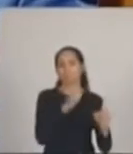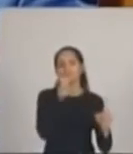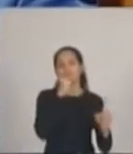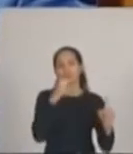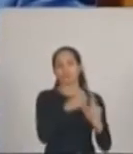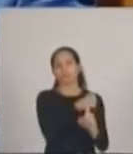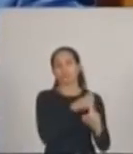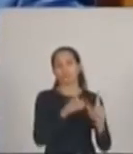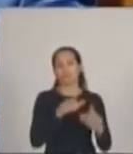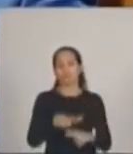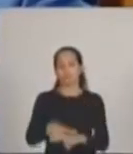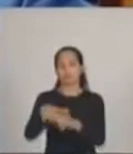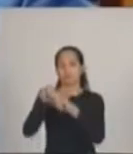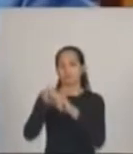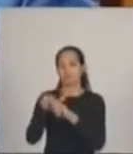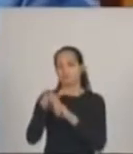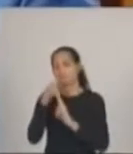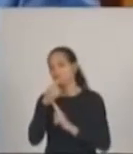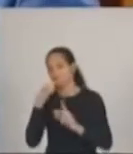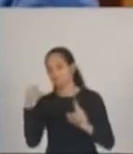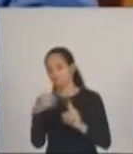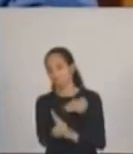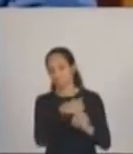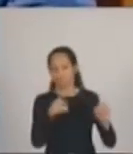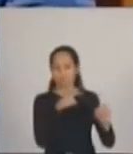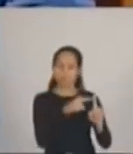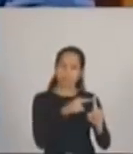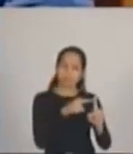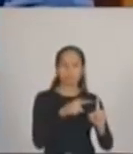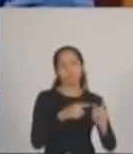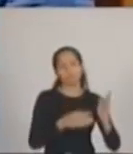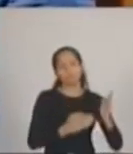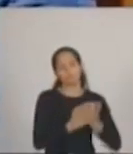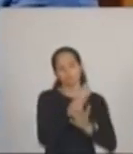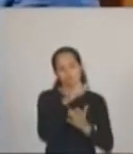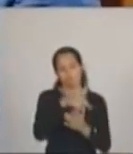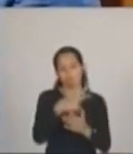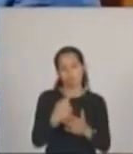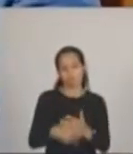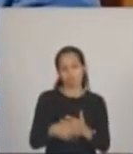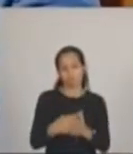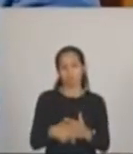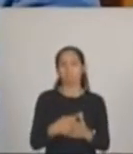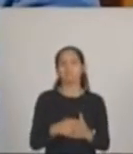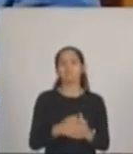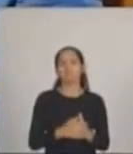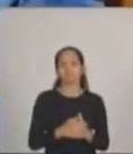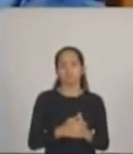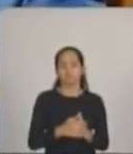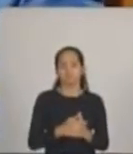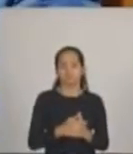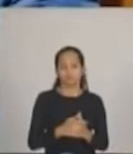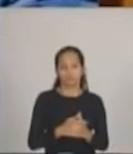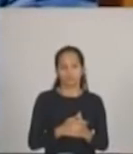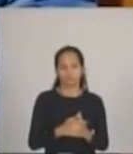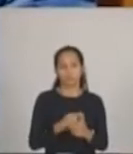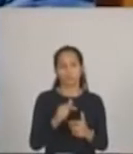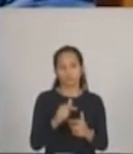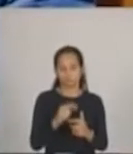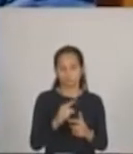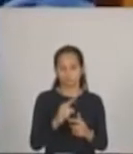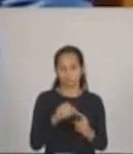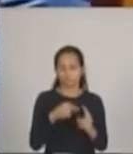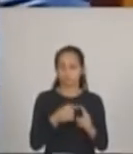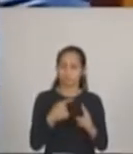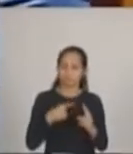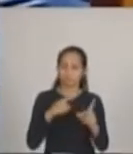gênero. É de autoria do deputado Janete Sá. Foi aprovado também nessa casa. Mais um projeto em que a gente teve uma